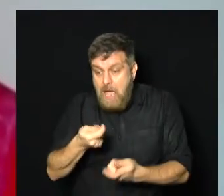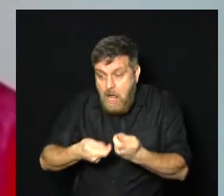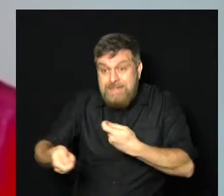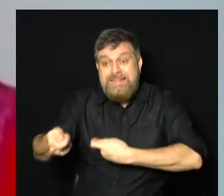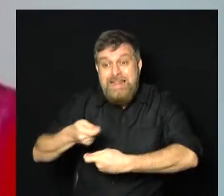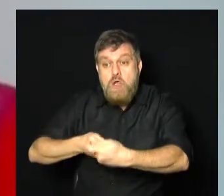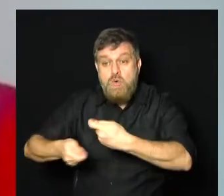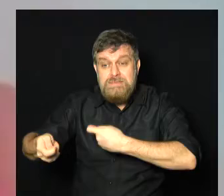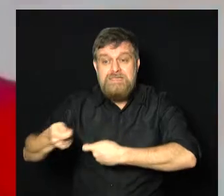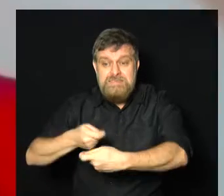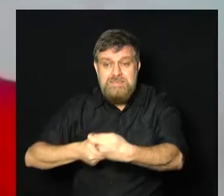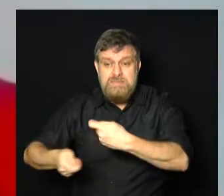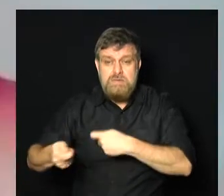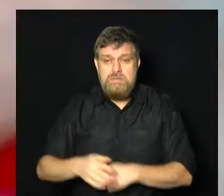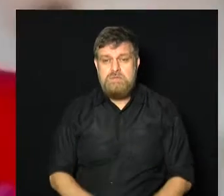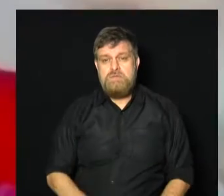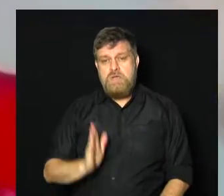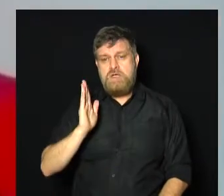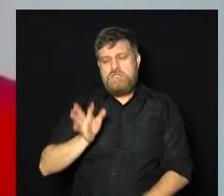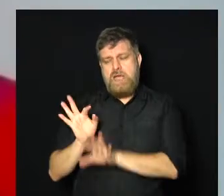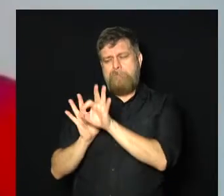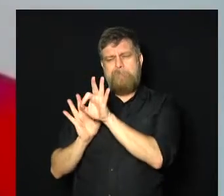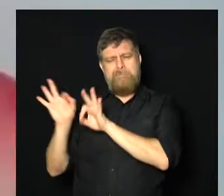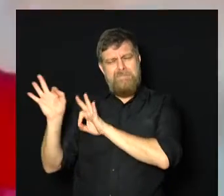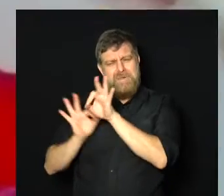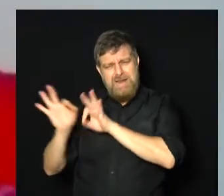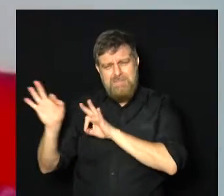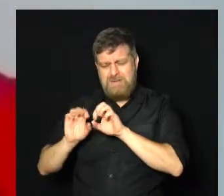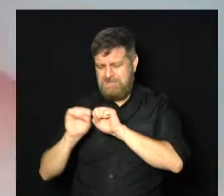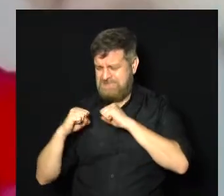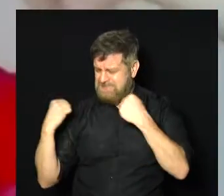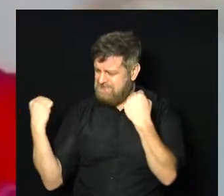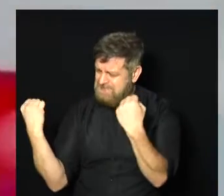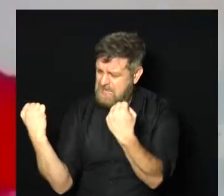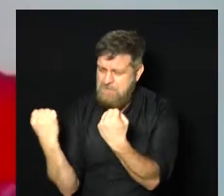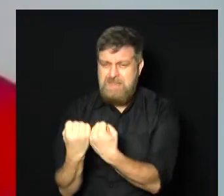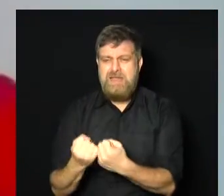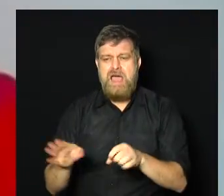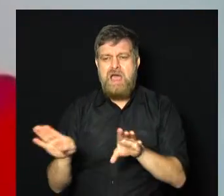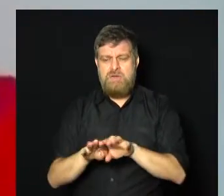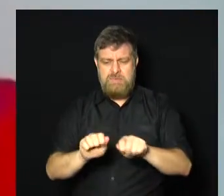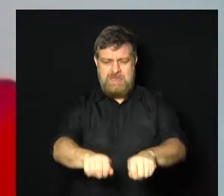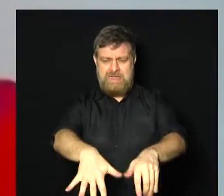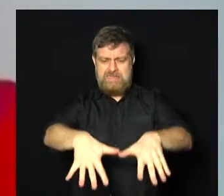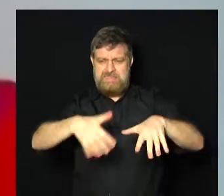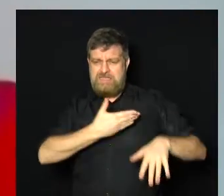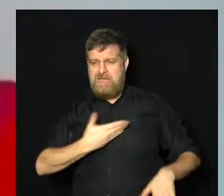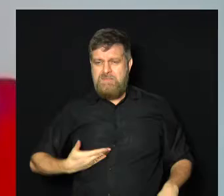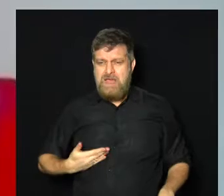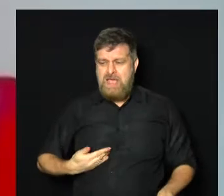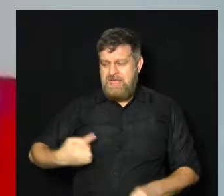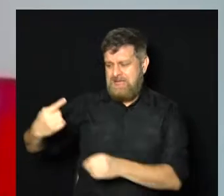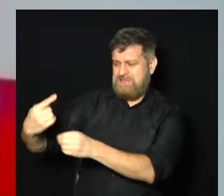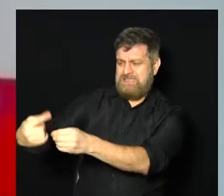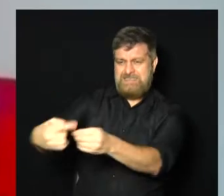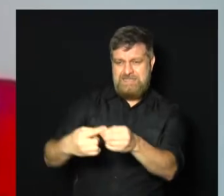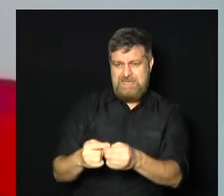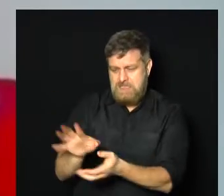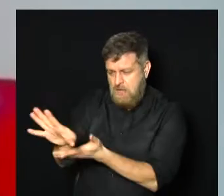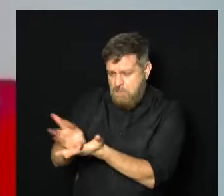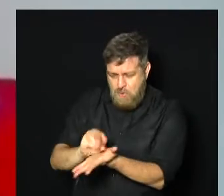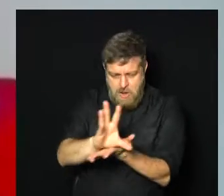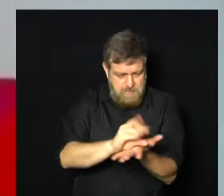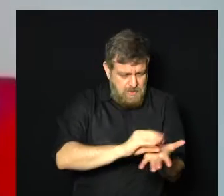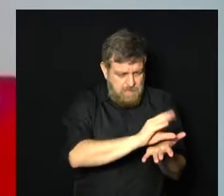nós, desde então, já organizamos seminários, assembleias, já estudamos as experiências de outras cidades, né, que hoje a gente se